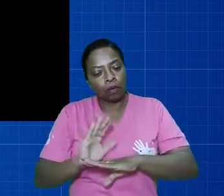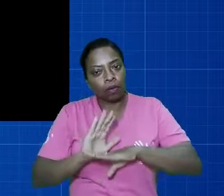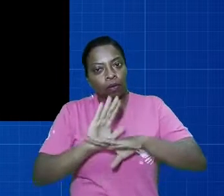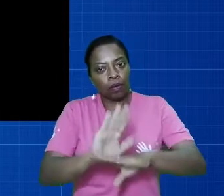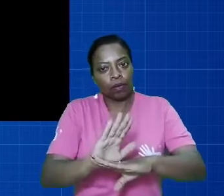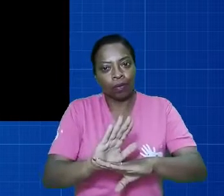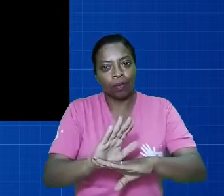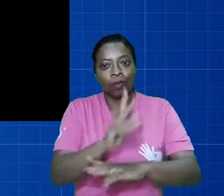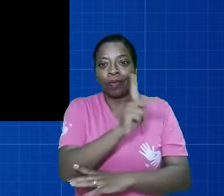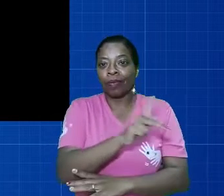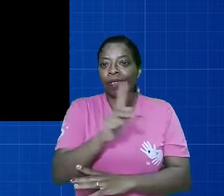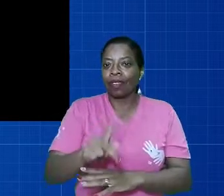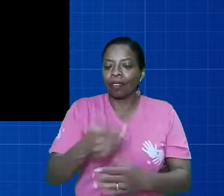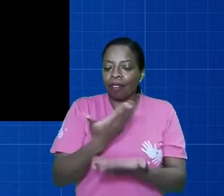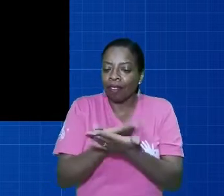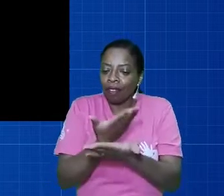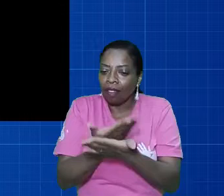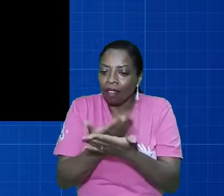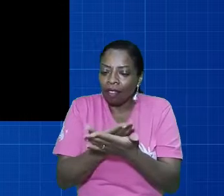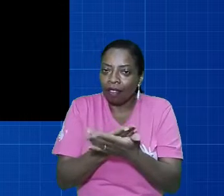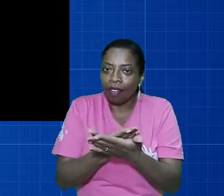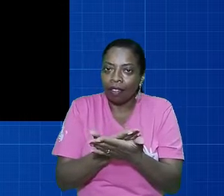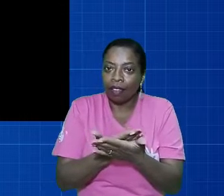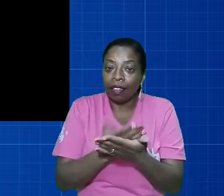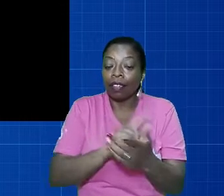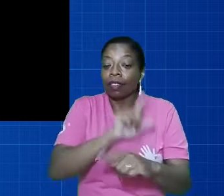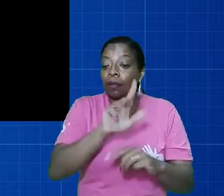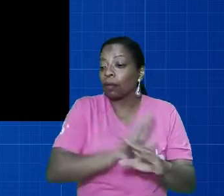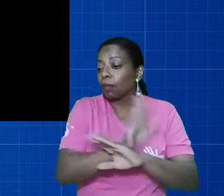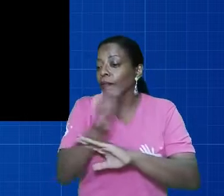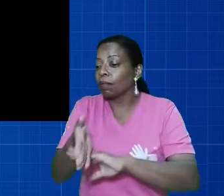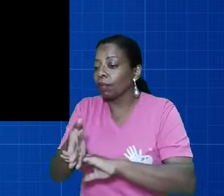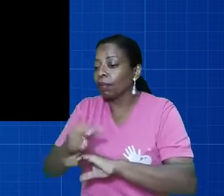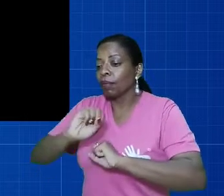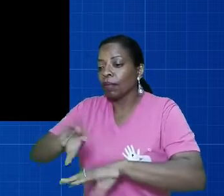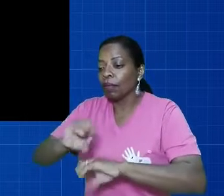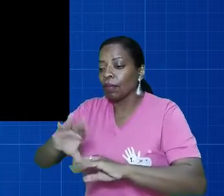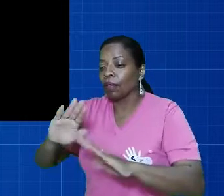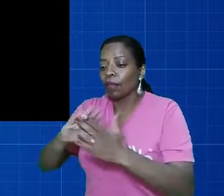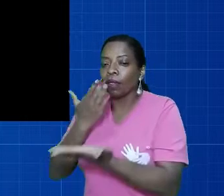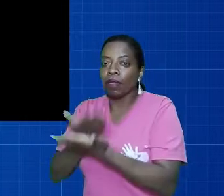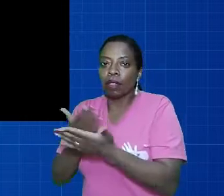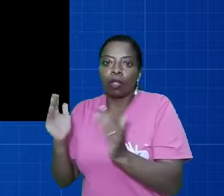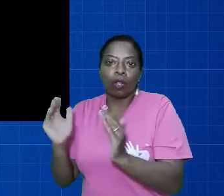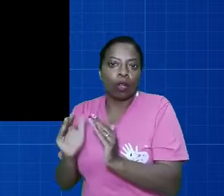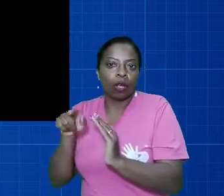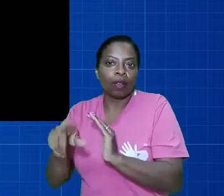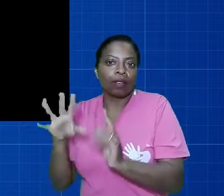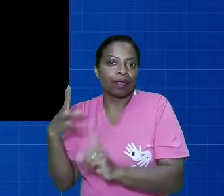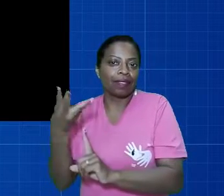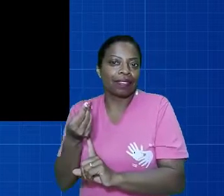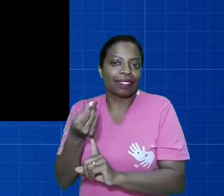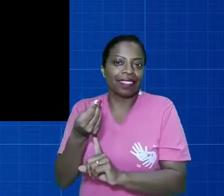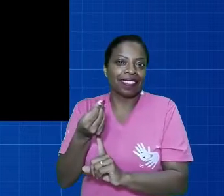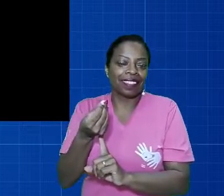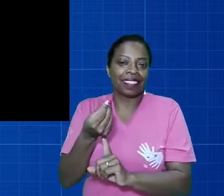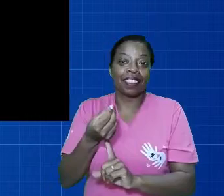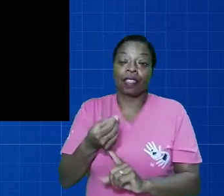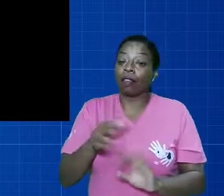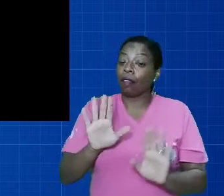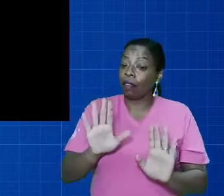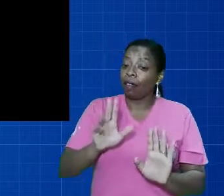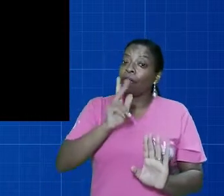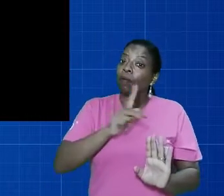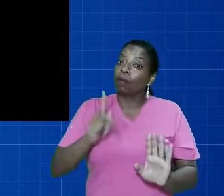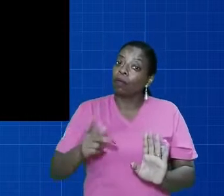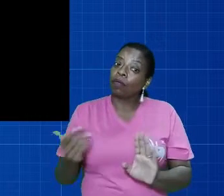para atuar nessas escolinhas. Então, as professoras de todo o estado vinham para Curitiba, né, eram afastadas